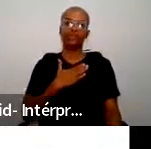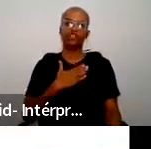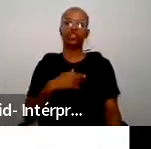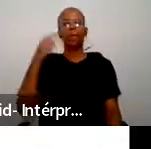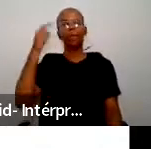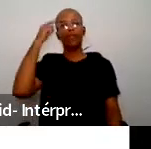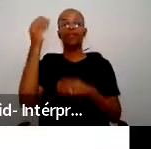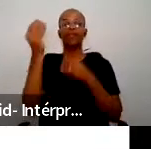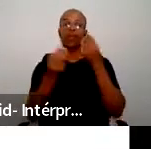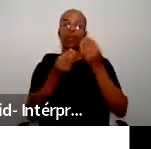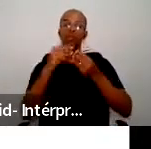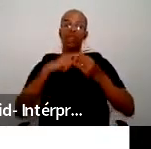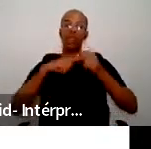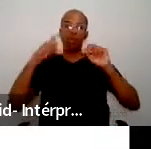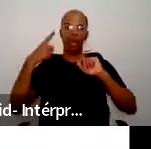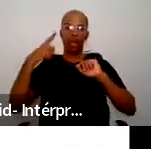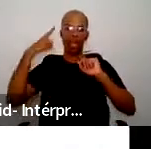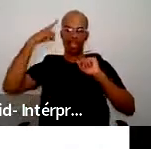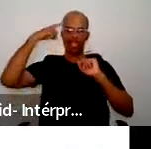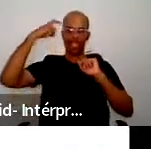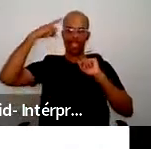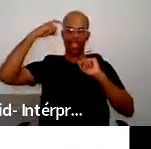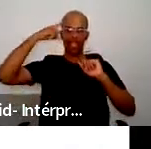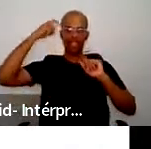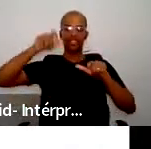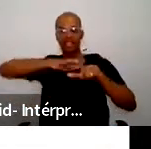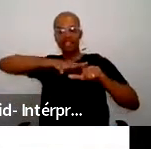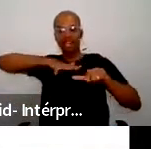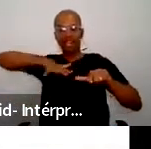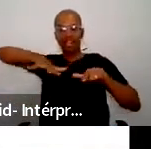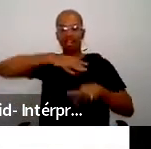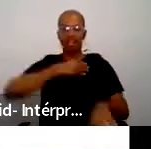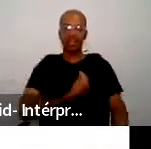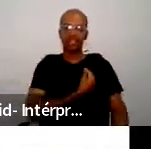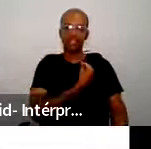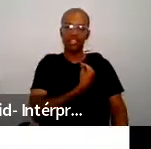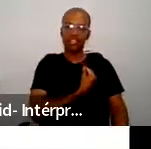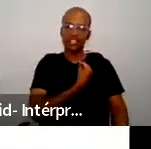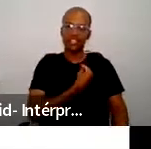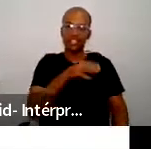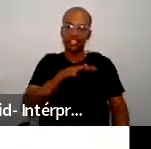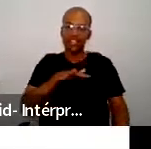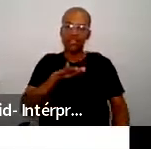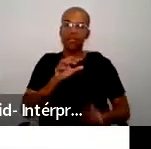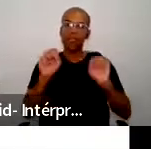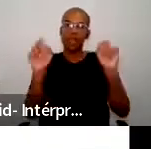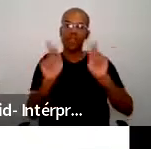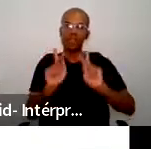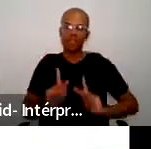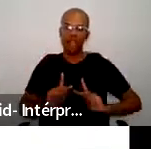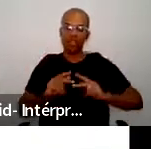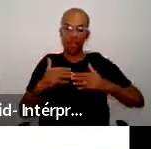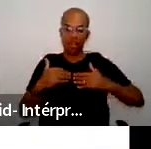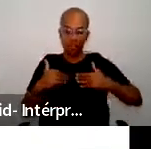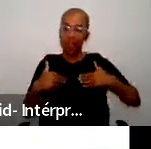essa ideia de territórios existenciais pacificados. E aí eu faço uma relação grande